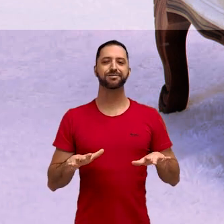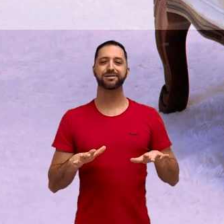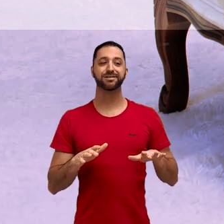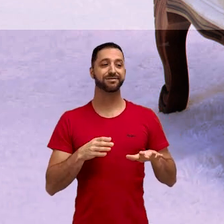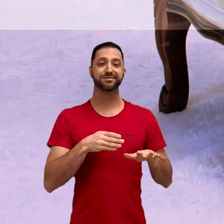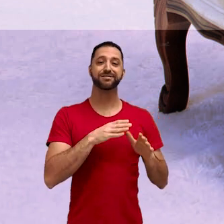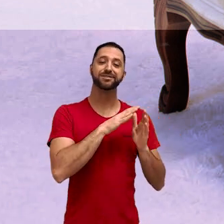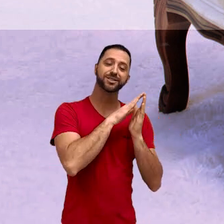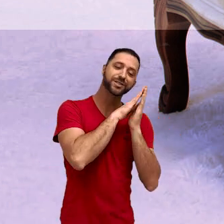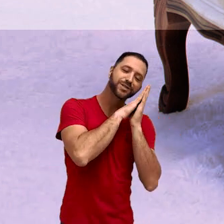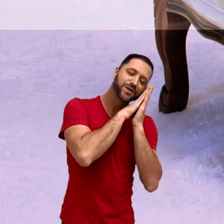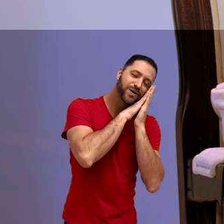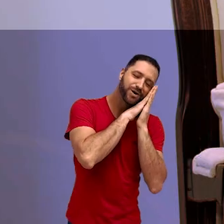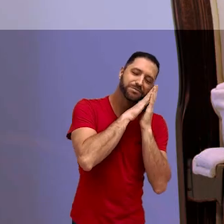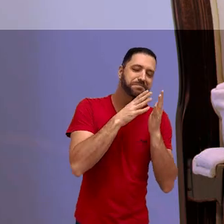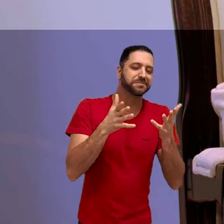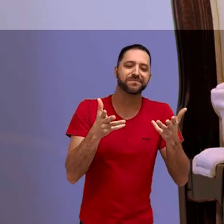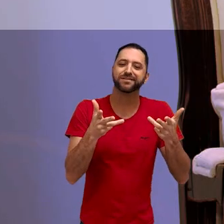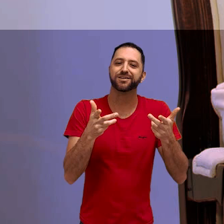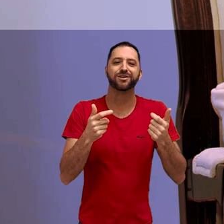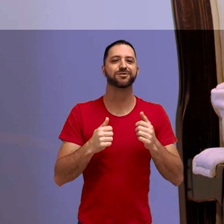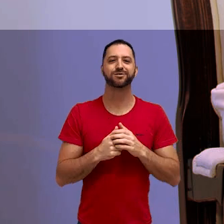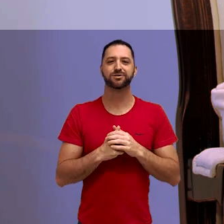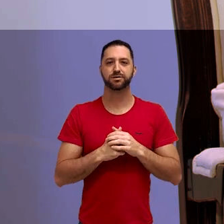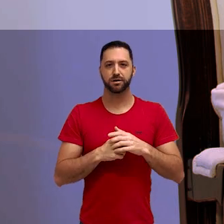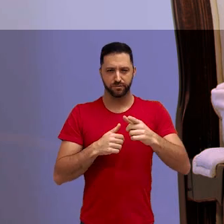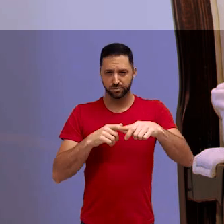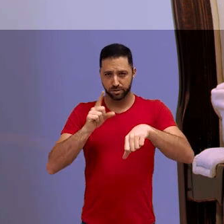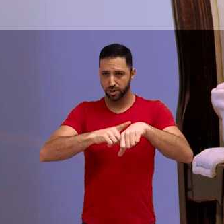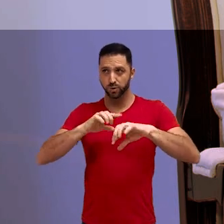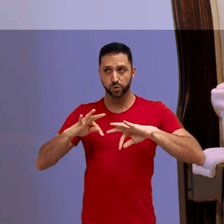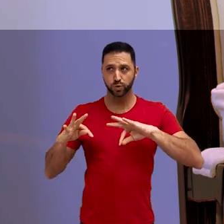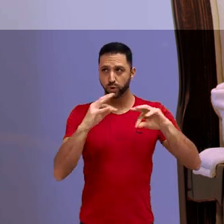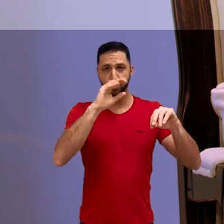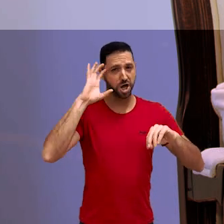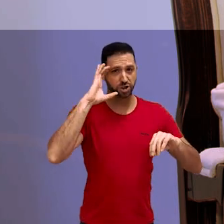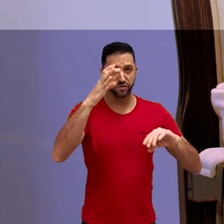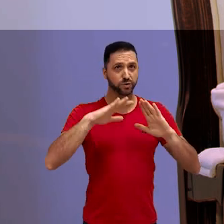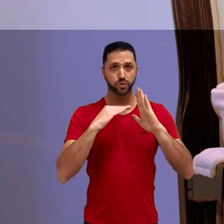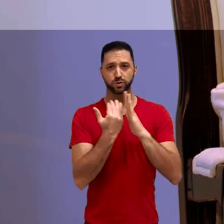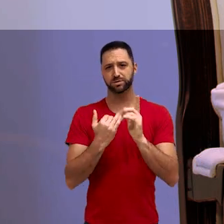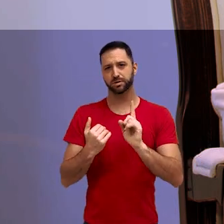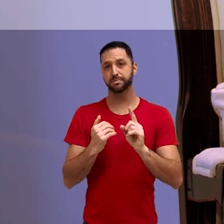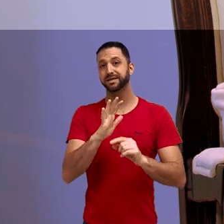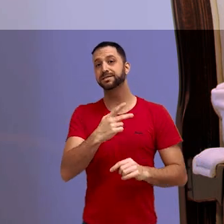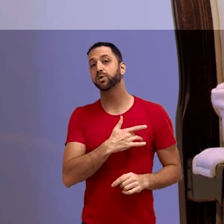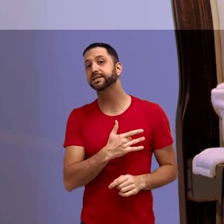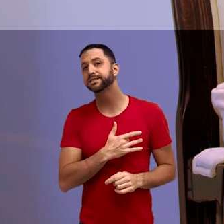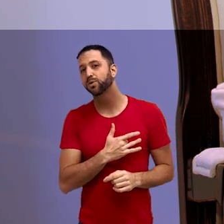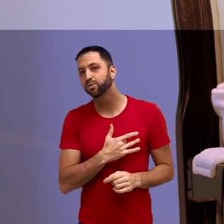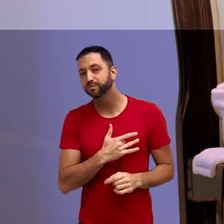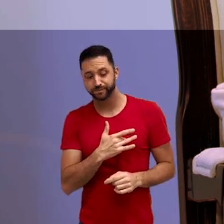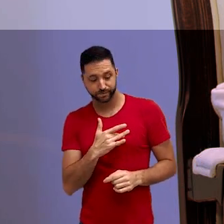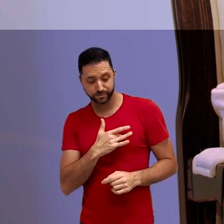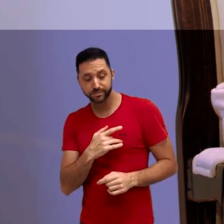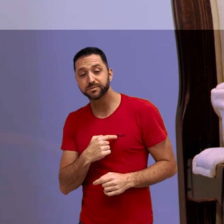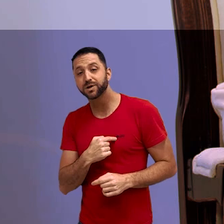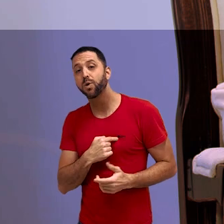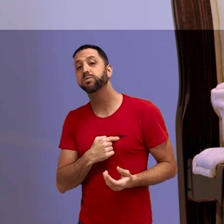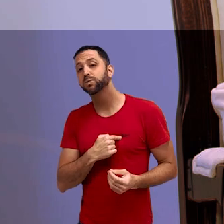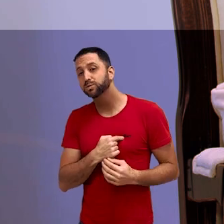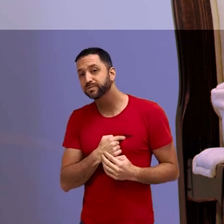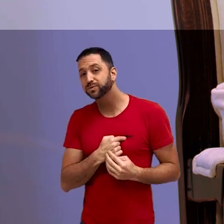uma qualidade de sono excelente. E o que a Eunice falou, eu trago de novo. Nós não queremos que você resolva tudo de uma hora para outra. Mas como é que está